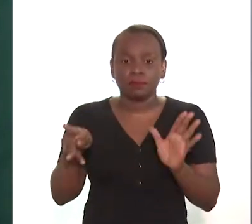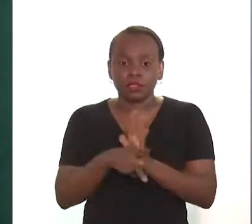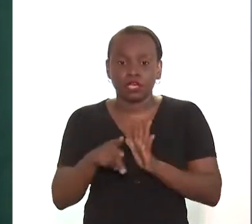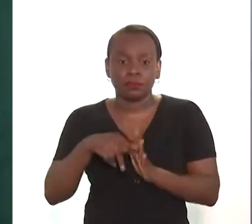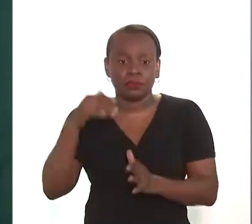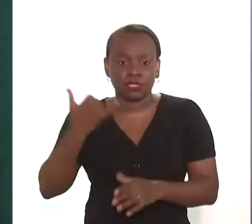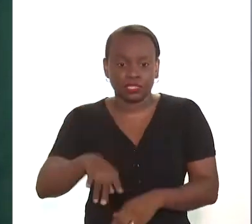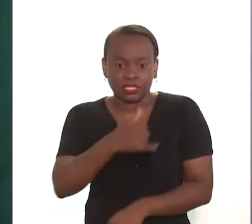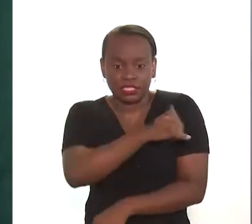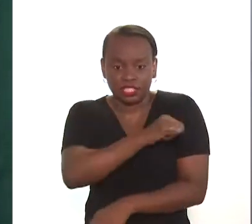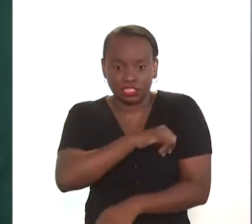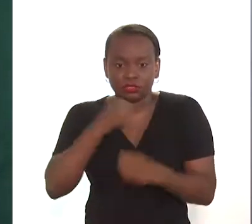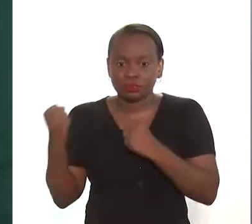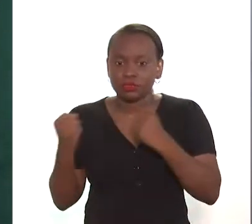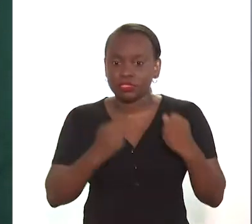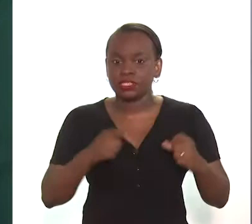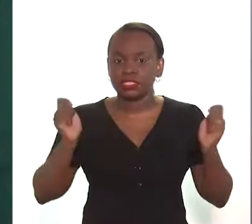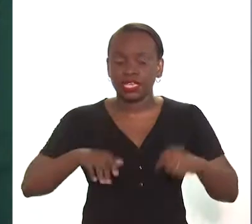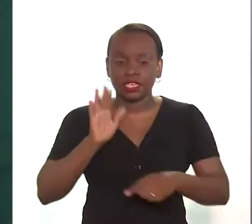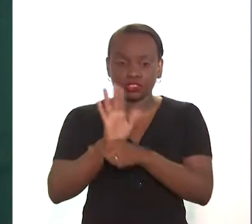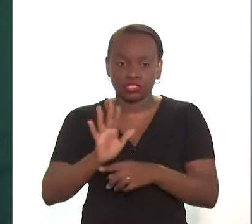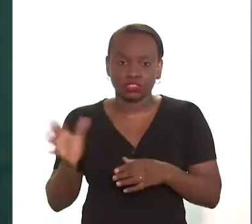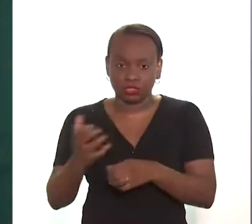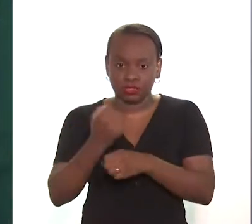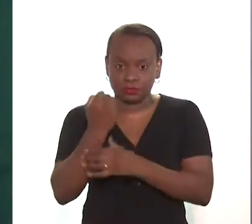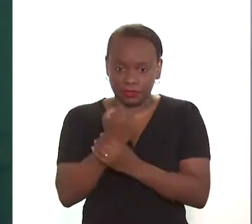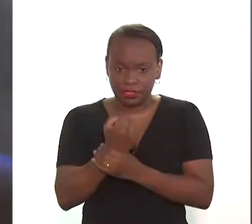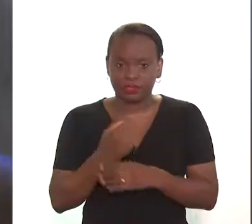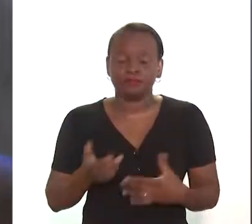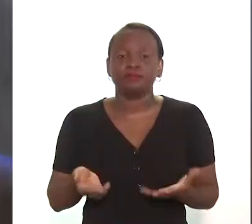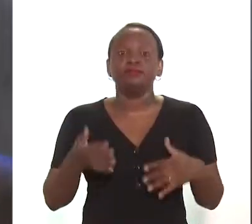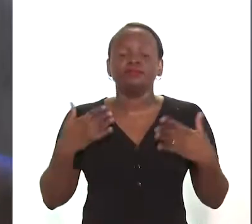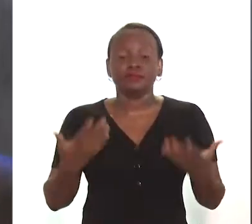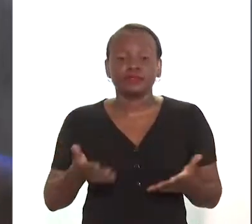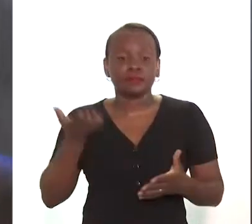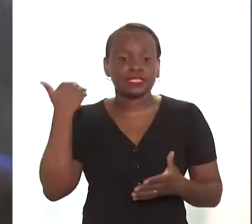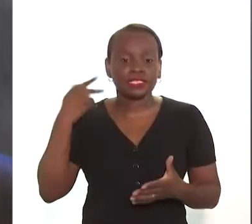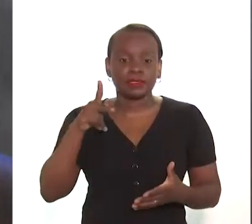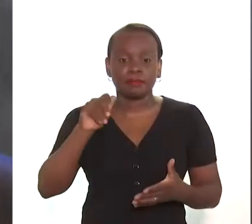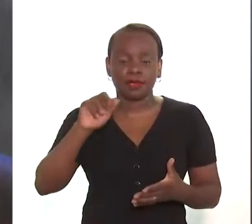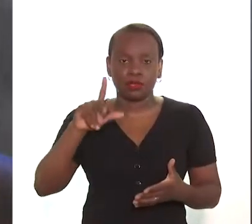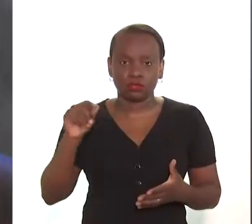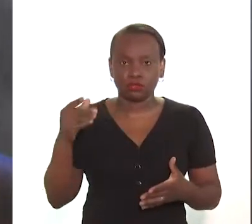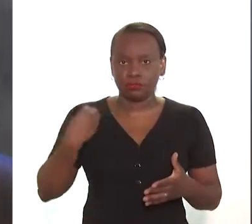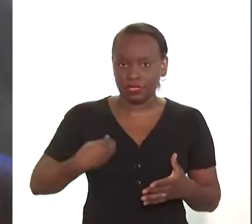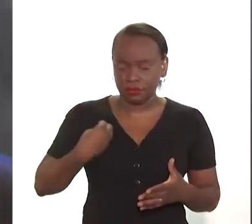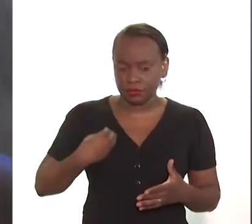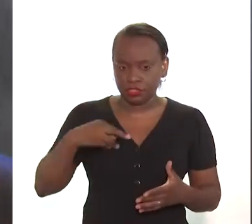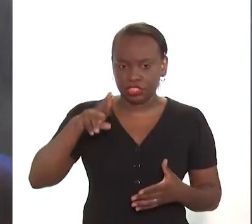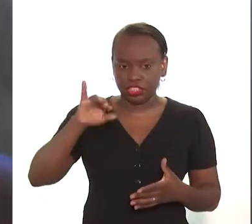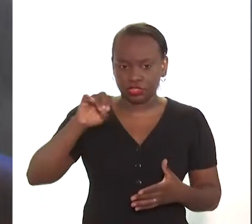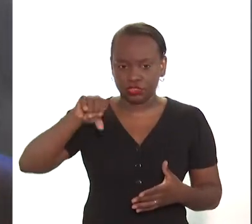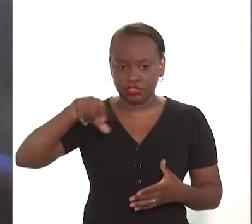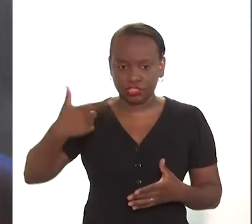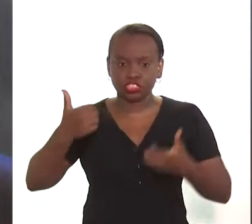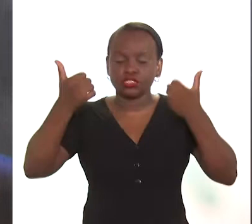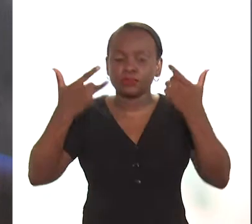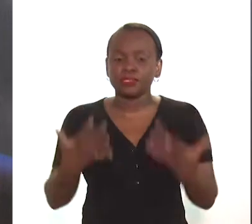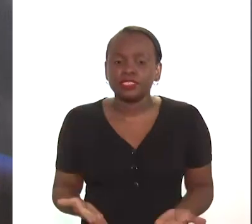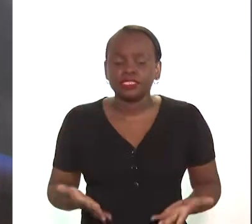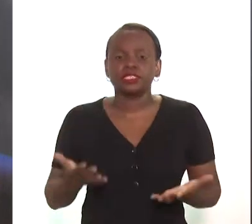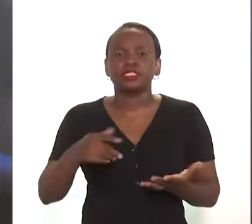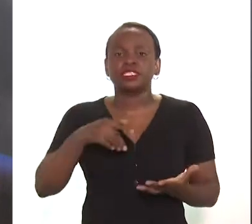de potencial do Rio de Janeiro para a sustentabilidade. Paulo, você que participou lá da Rio 92, conta um pouquinho para a